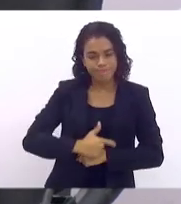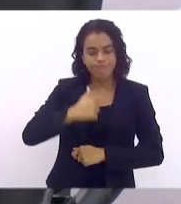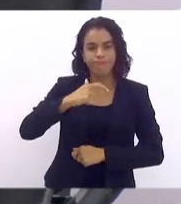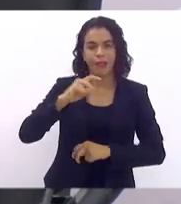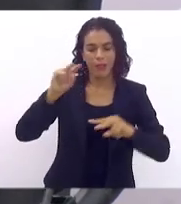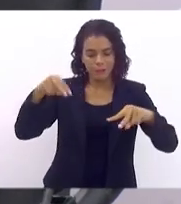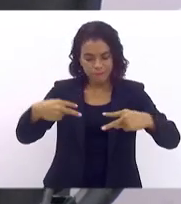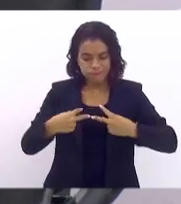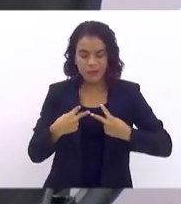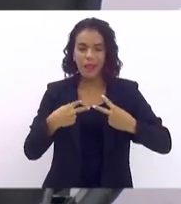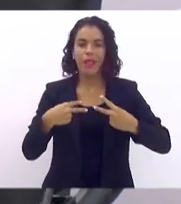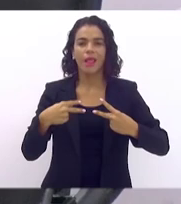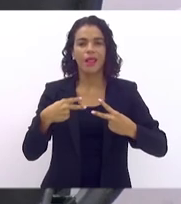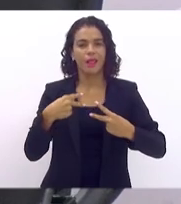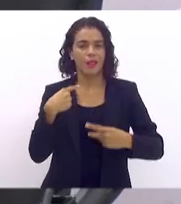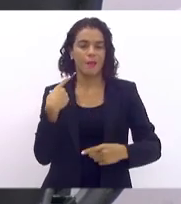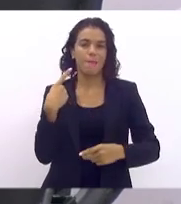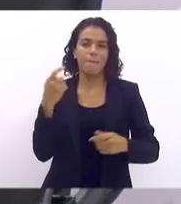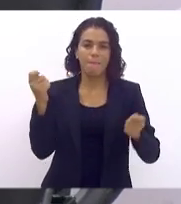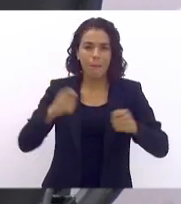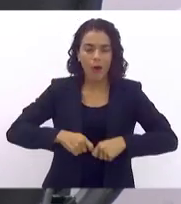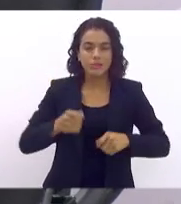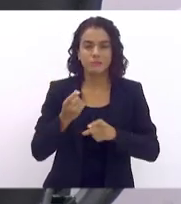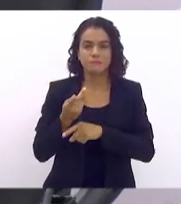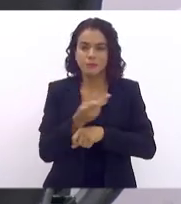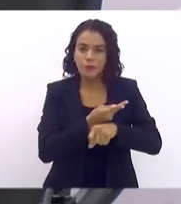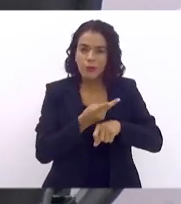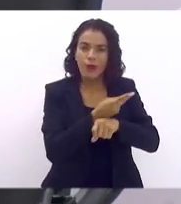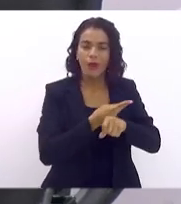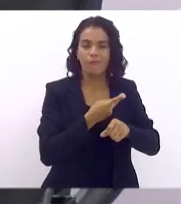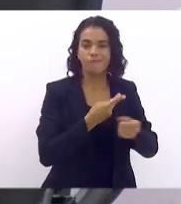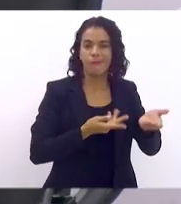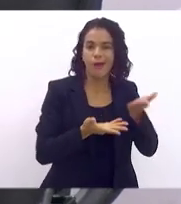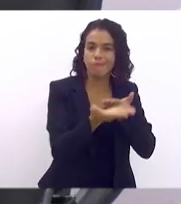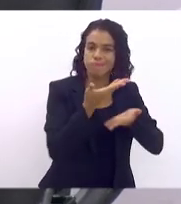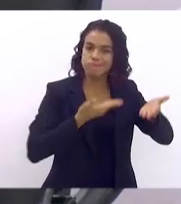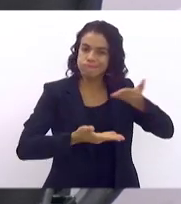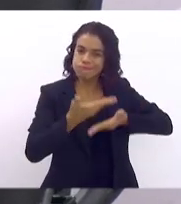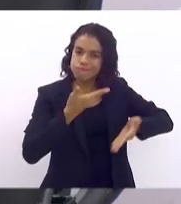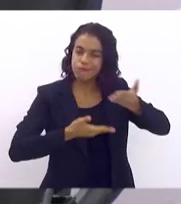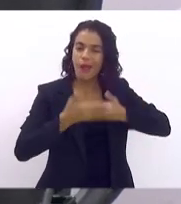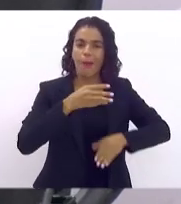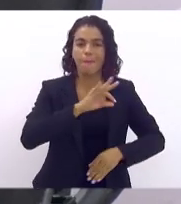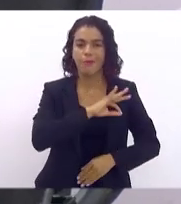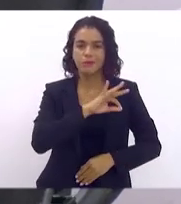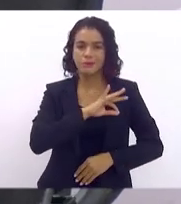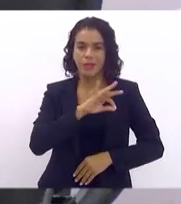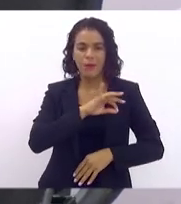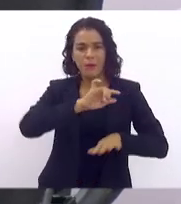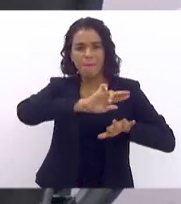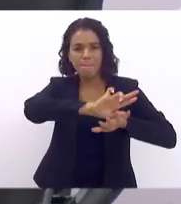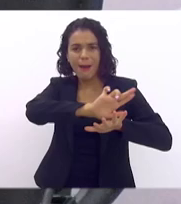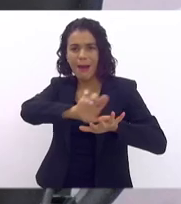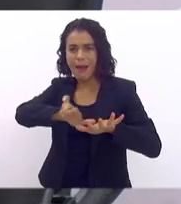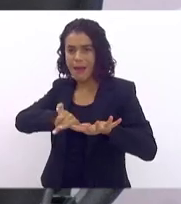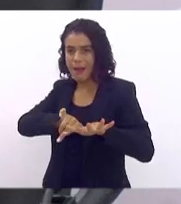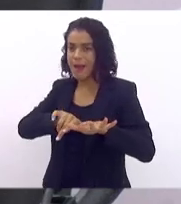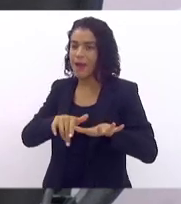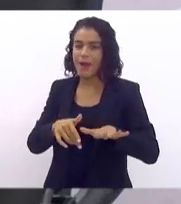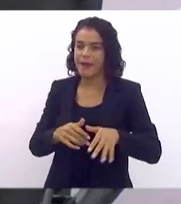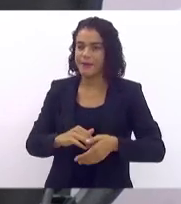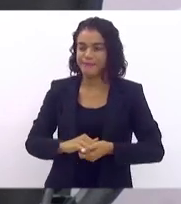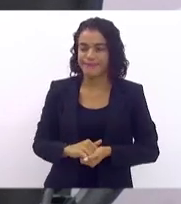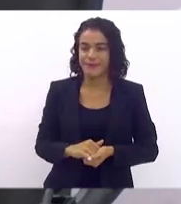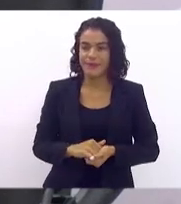então buscar o atendimento policial e os outros atendimentos tão necessários. Então acho que no dia